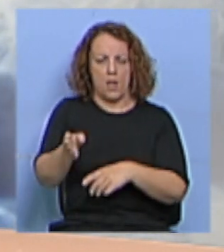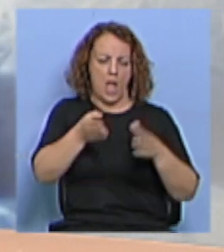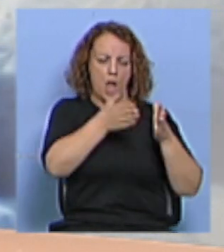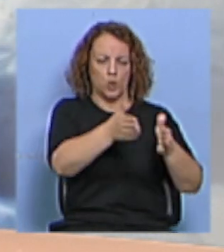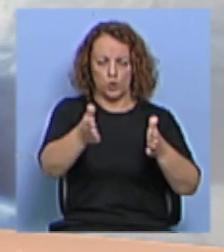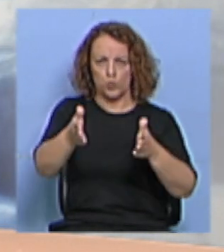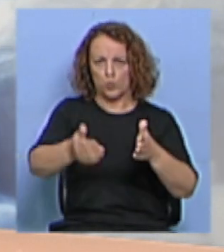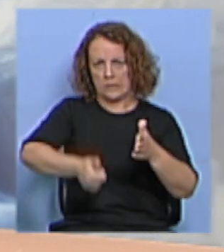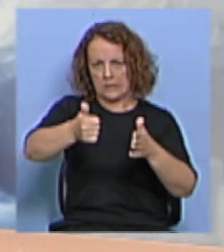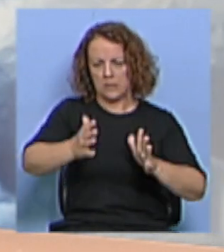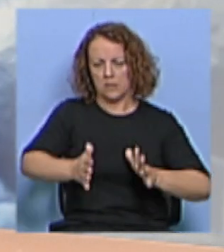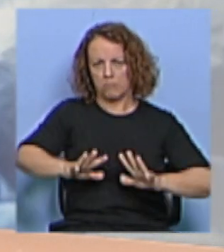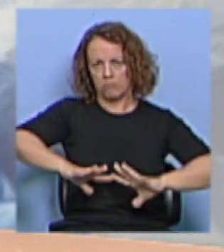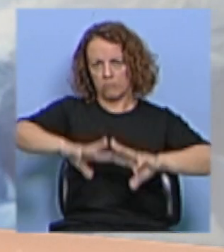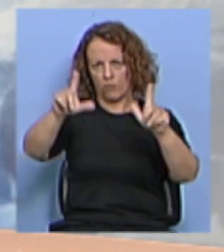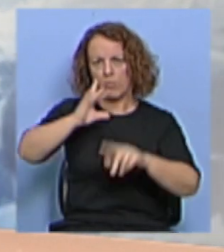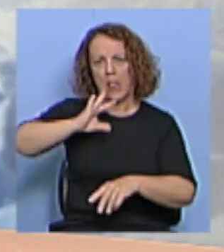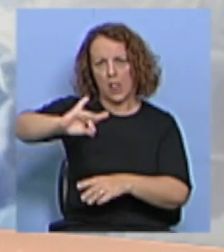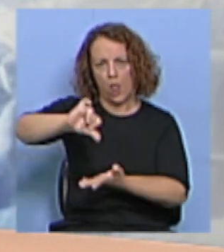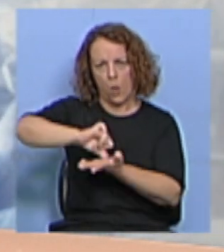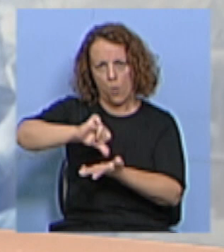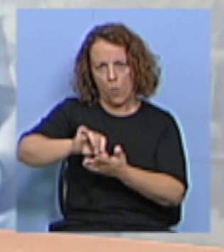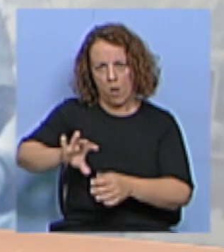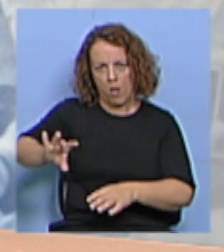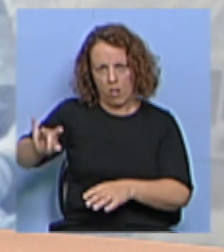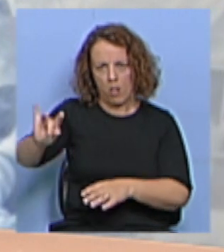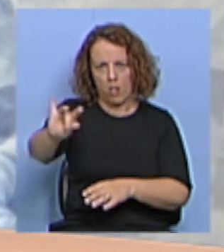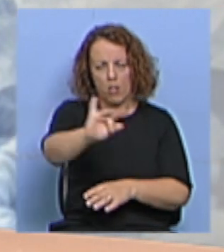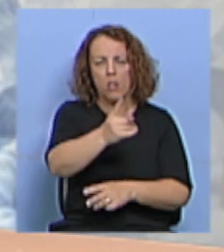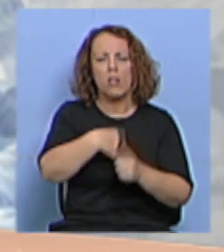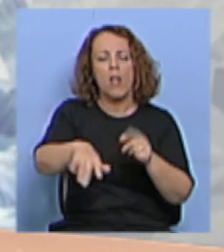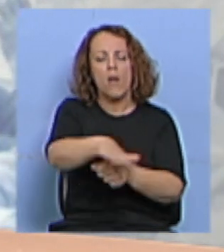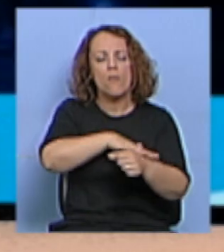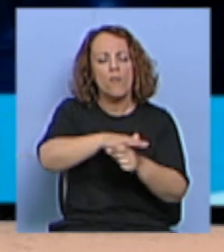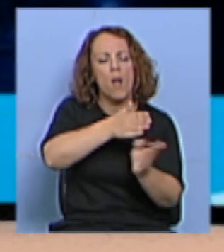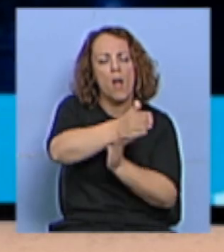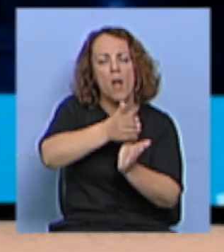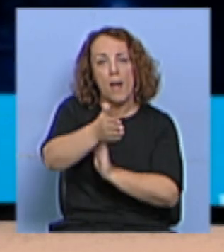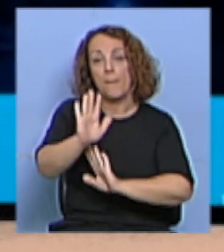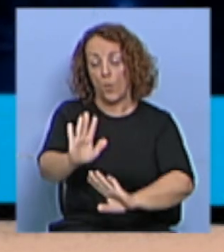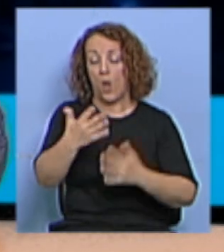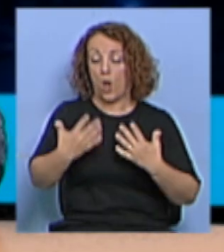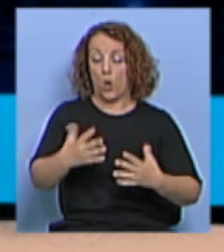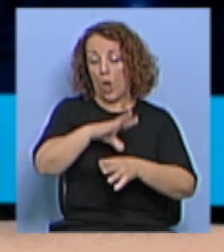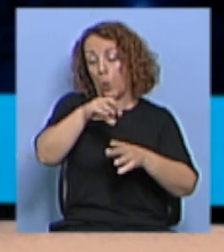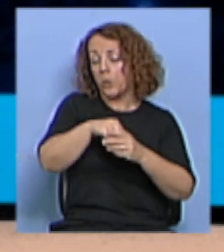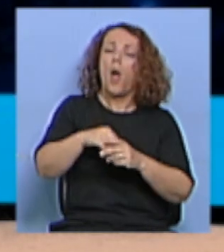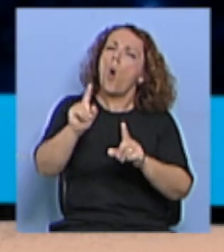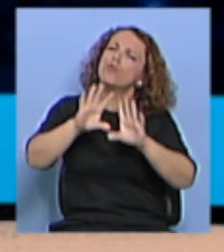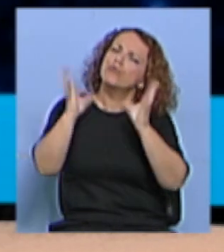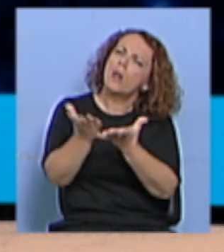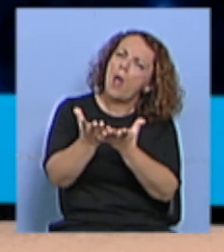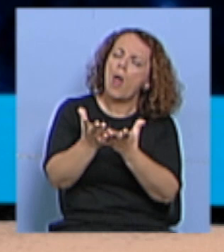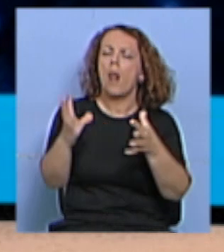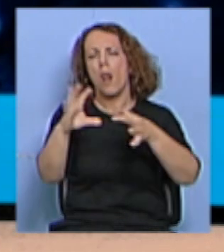ao desenvolvimento localmente? Que vertentes são estas em concreto? Agora, neste contexto da pandemia, ou sim, em geral, em geral